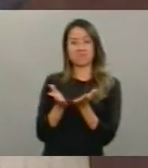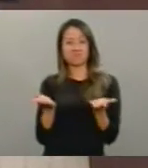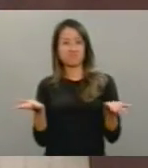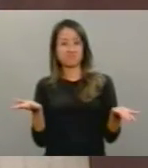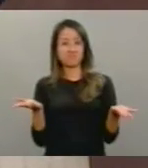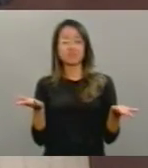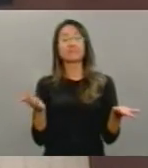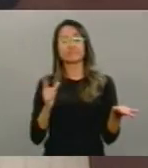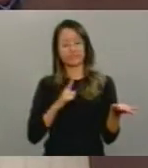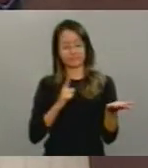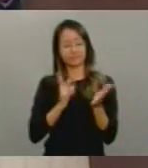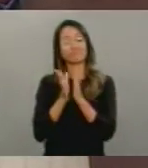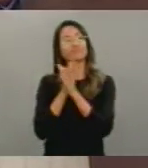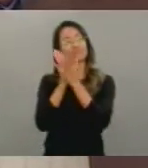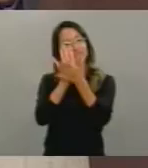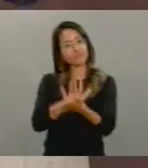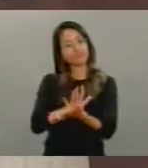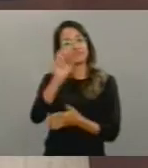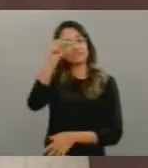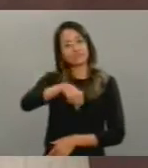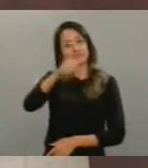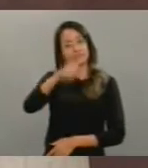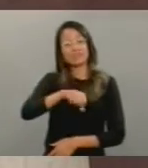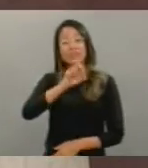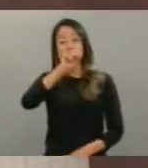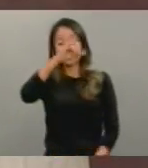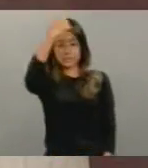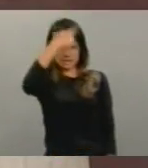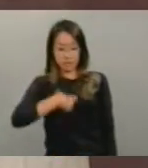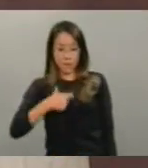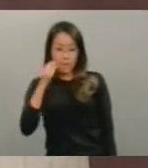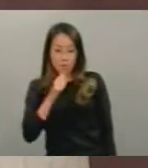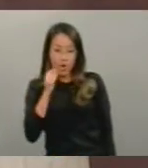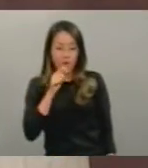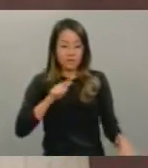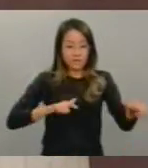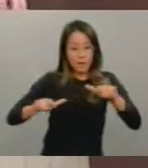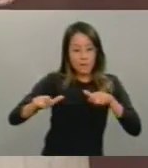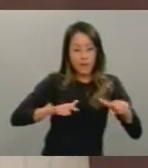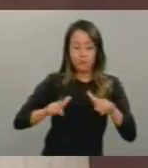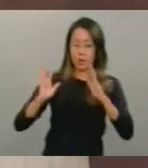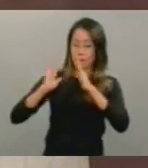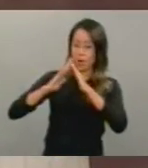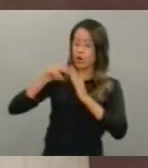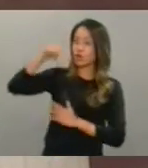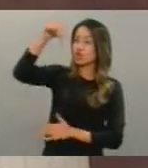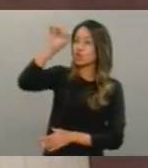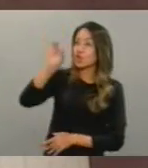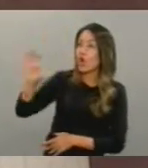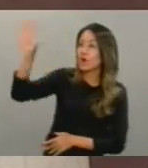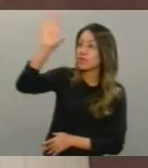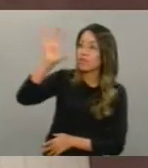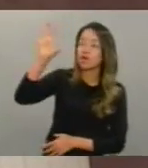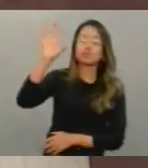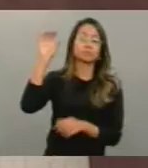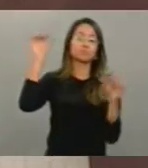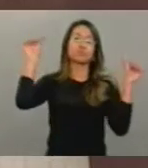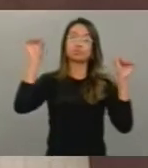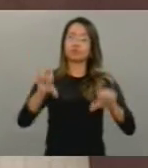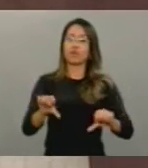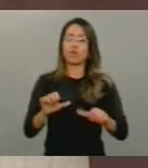negra, é trabalhadora, é nordestina. Então, todas essas variáveis, elas se juntam. É por isso que o movimento de mulheres